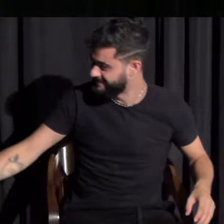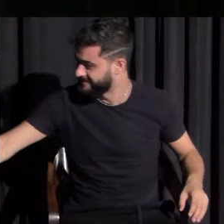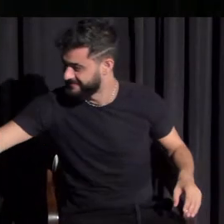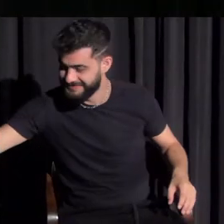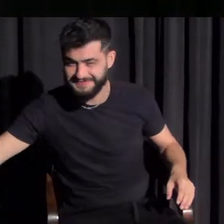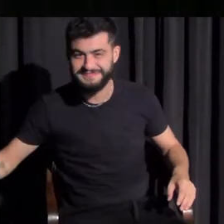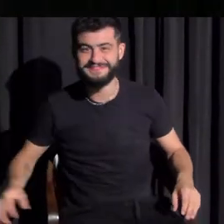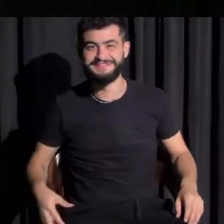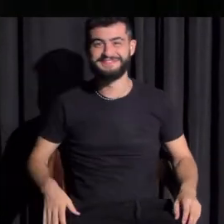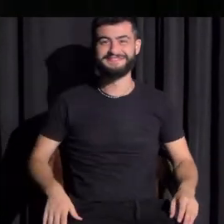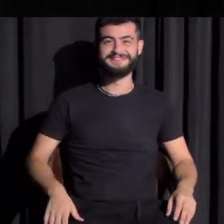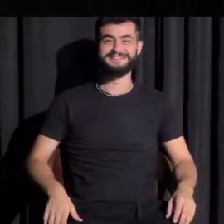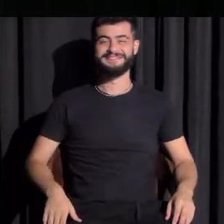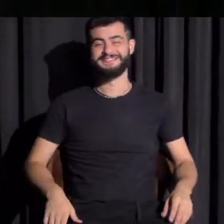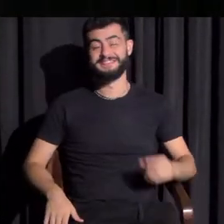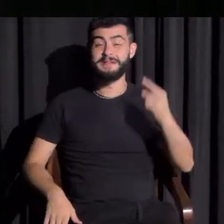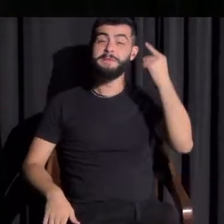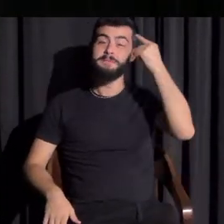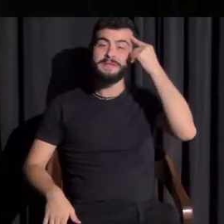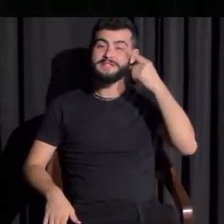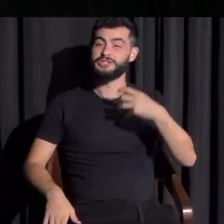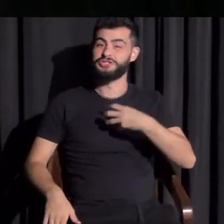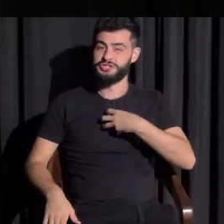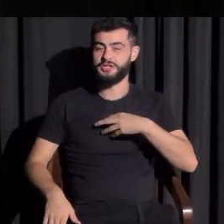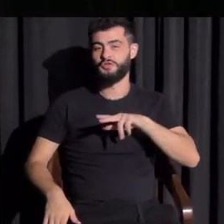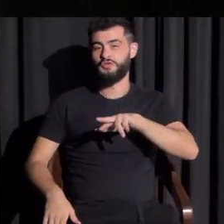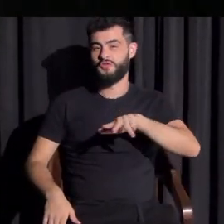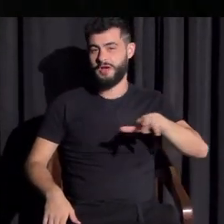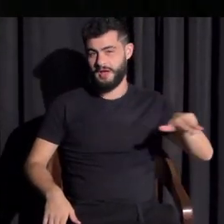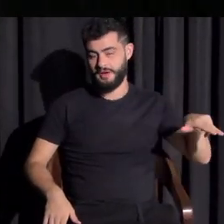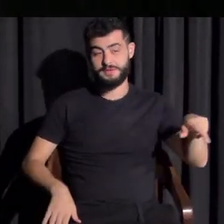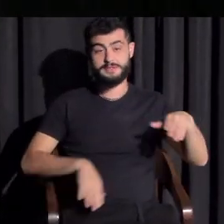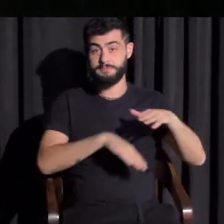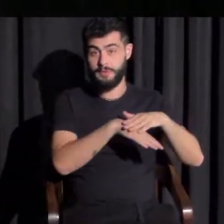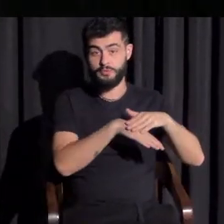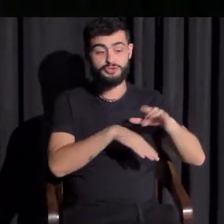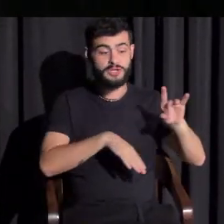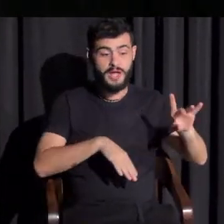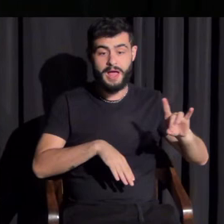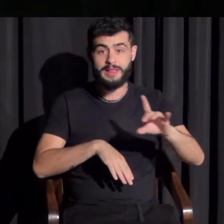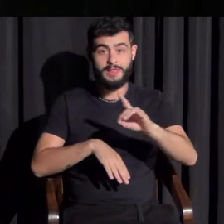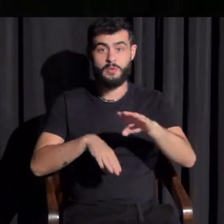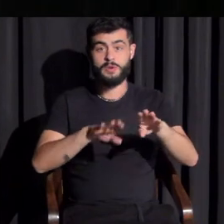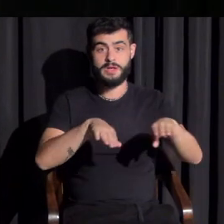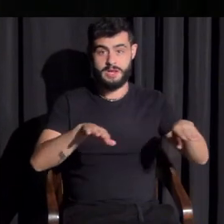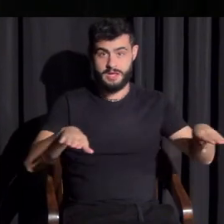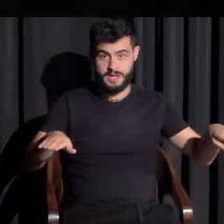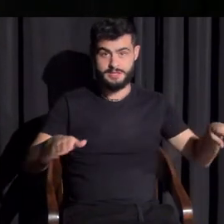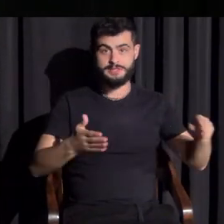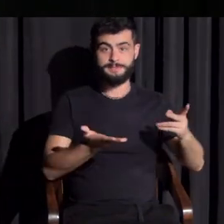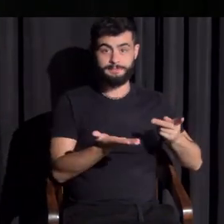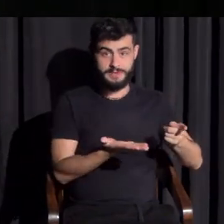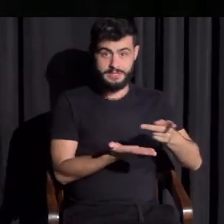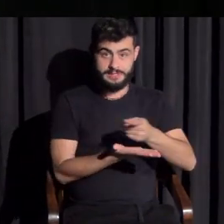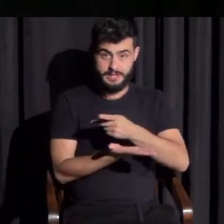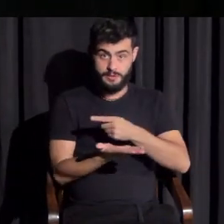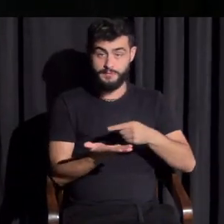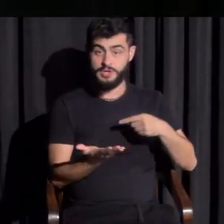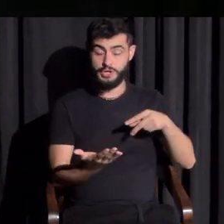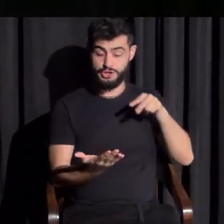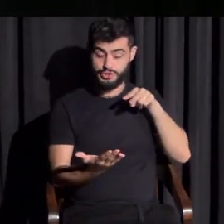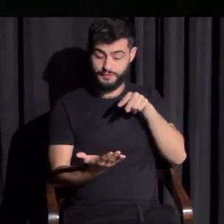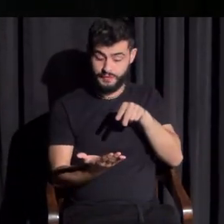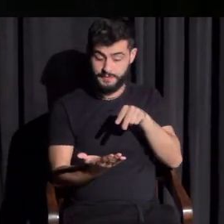que todas as crianças desenham de forma bastante semelhante, né, mas para a gente pensar nos desenhos como aqueles